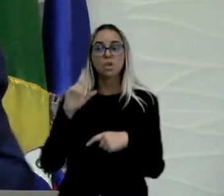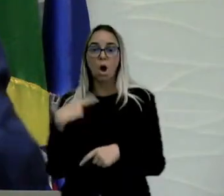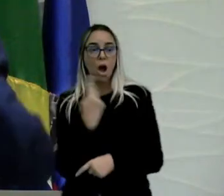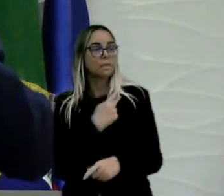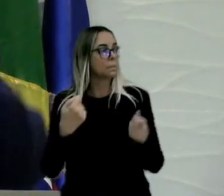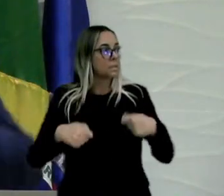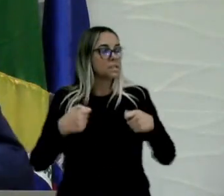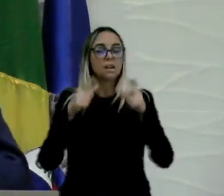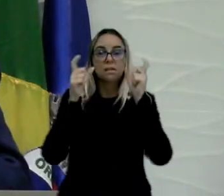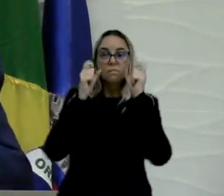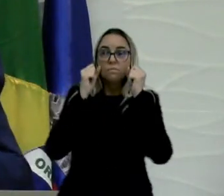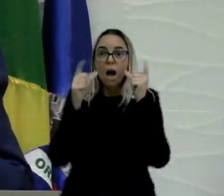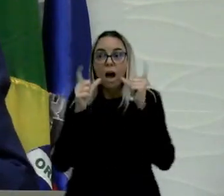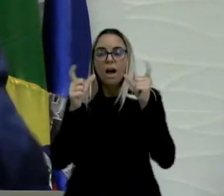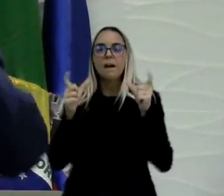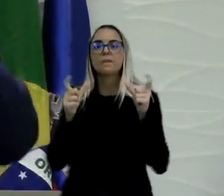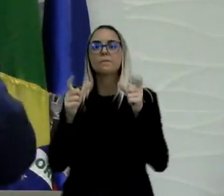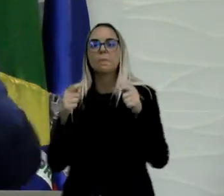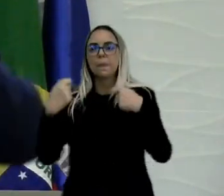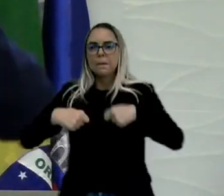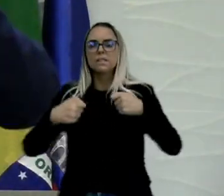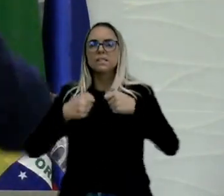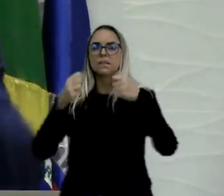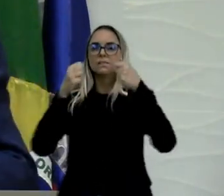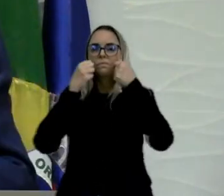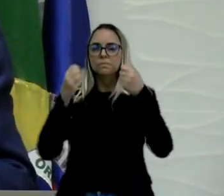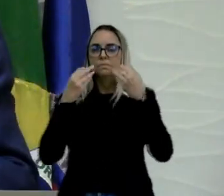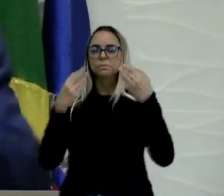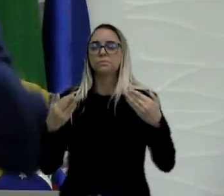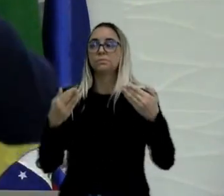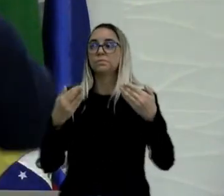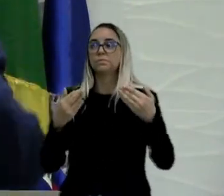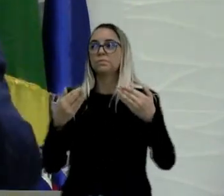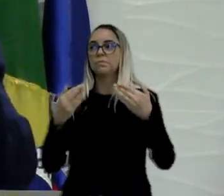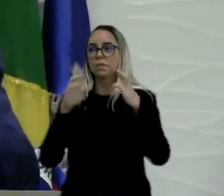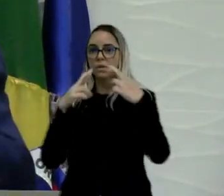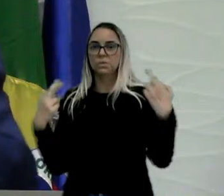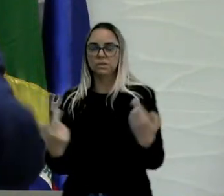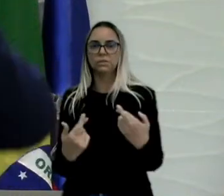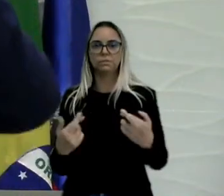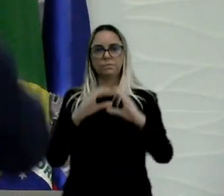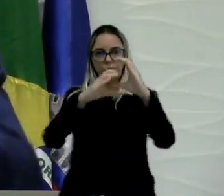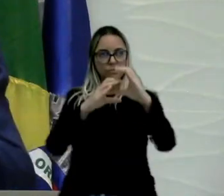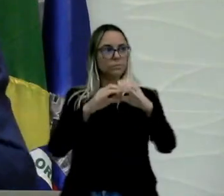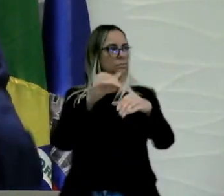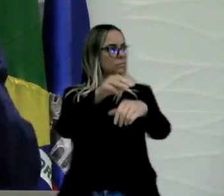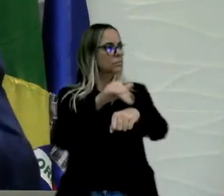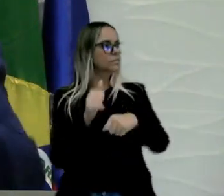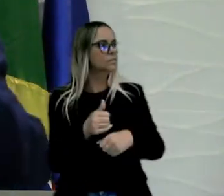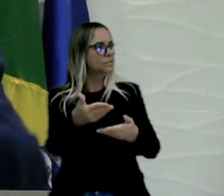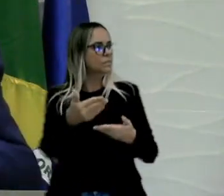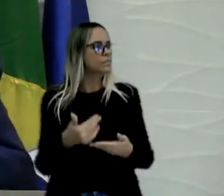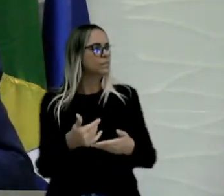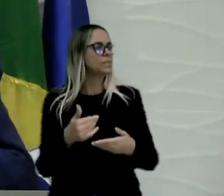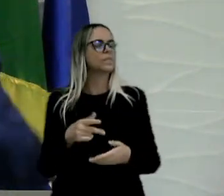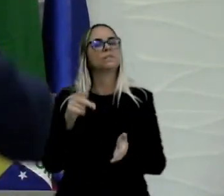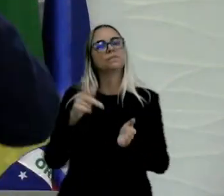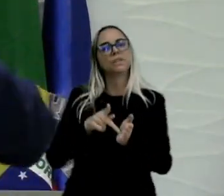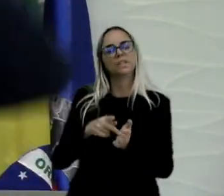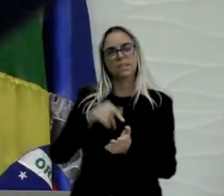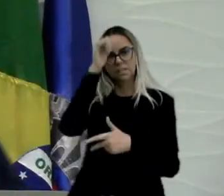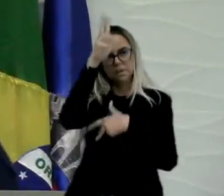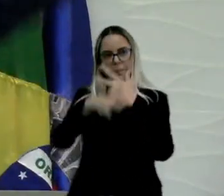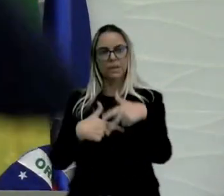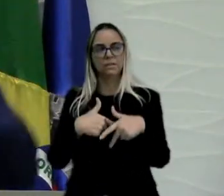ter uma audiência pública Trazer Alguém da Compesa para realmente trazer a verdade para São Bento